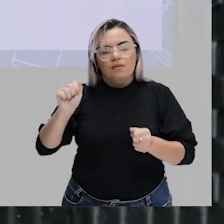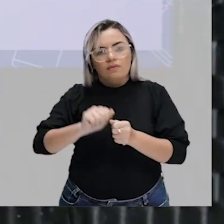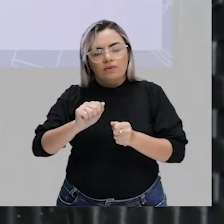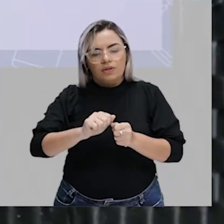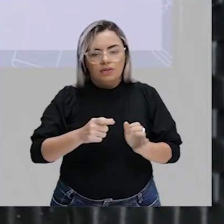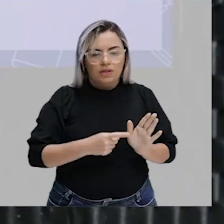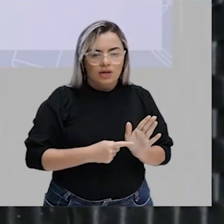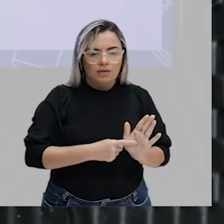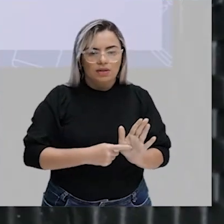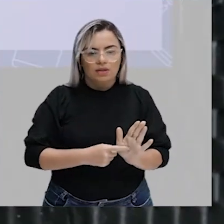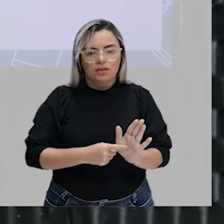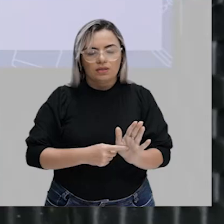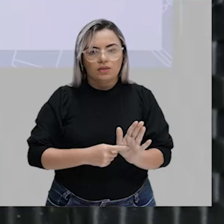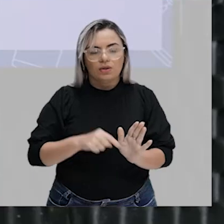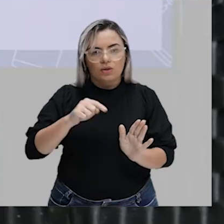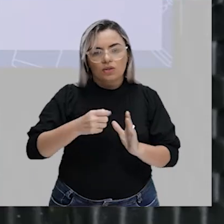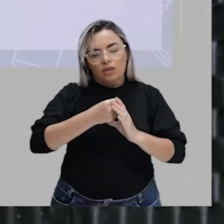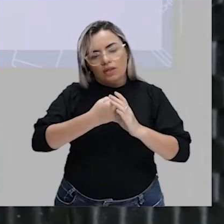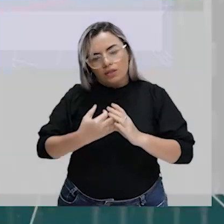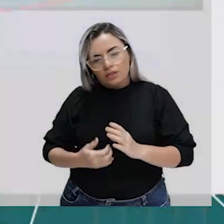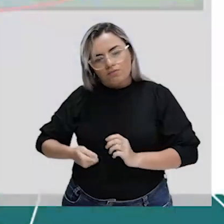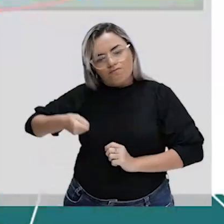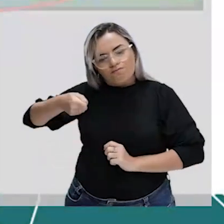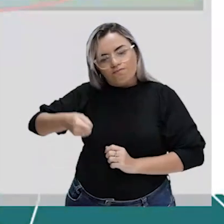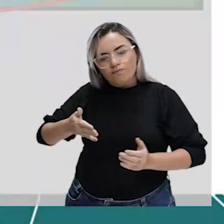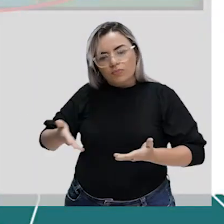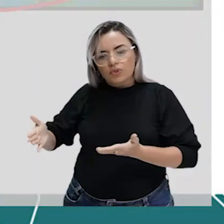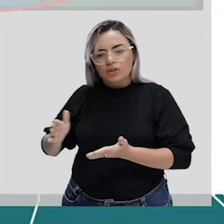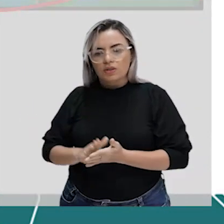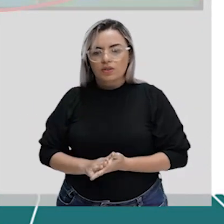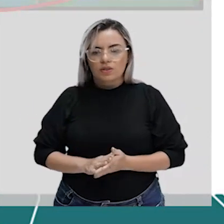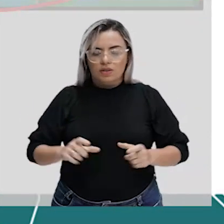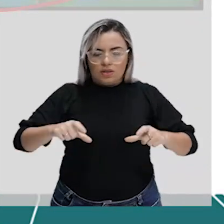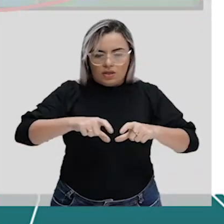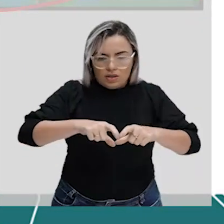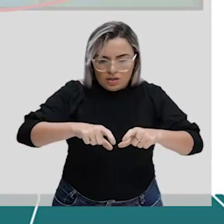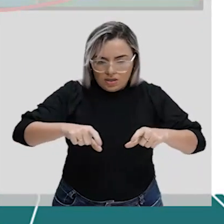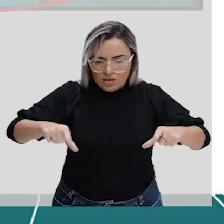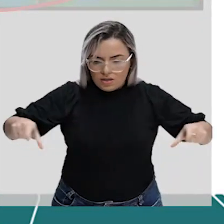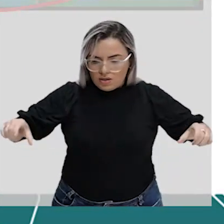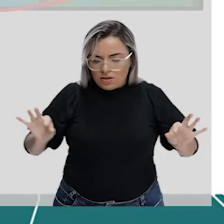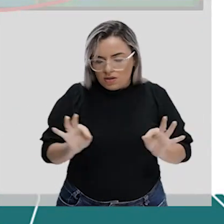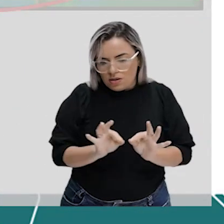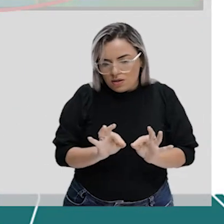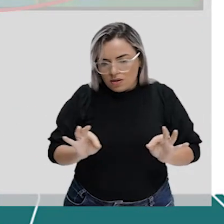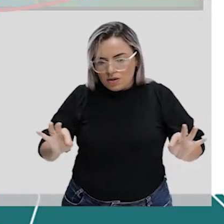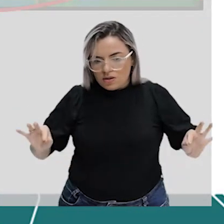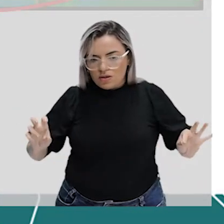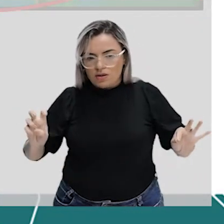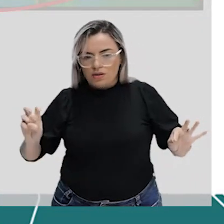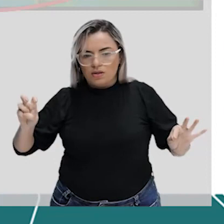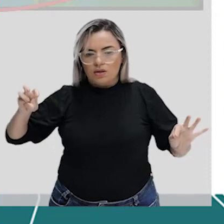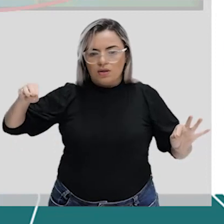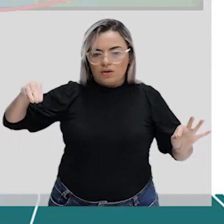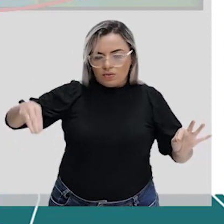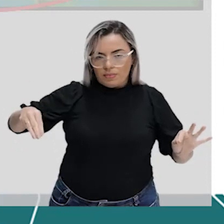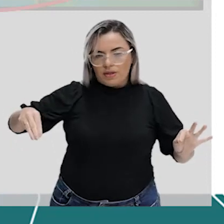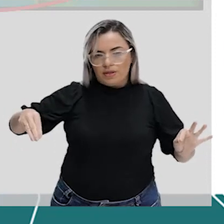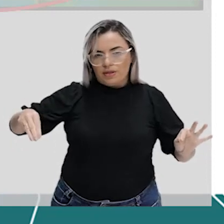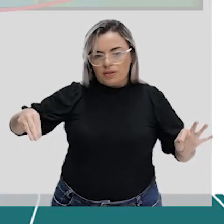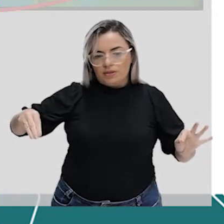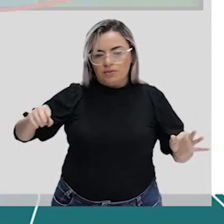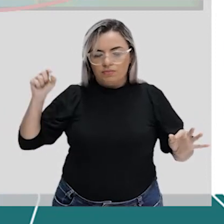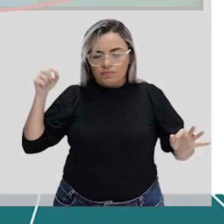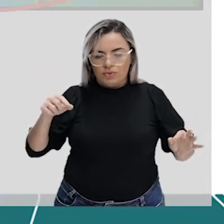Ó. Ela tem ali 5 metros de comprimento com apenas 10 centímetros de largura. Também